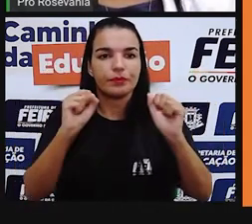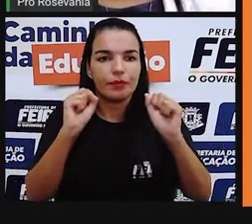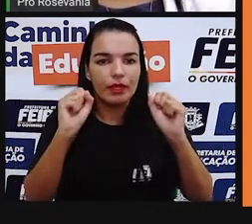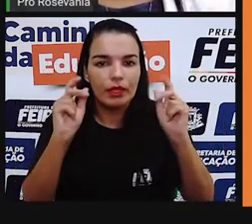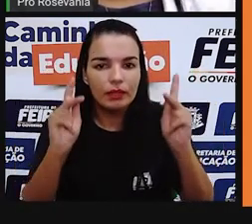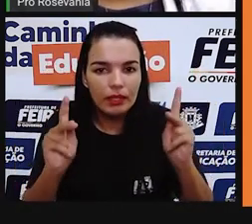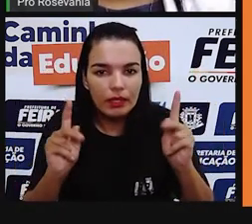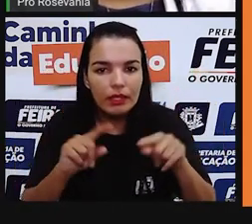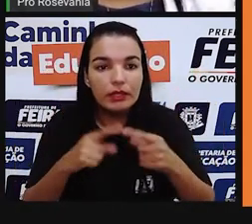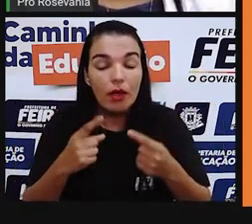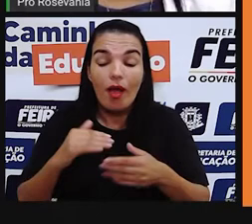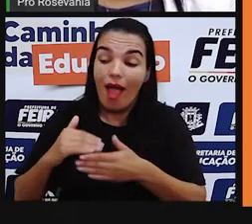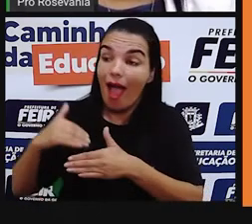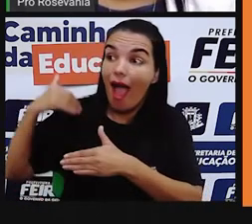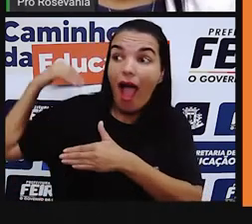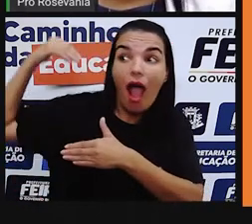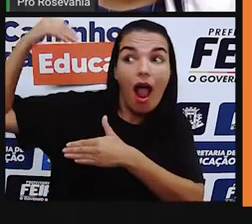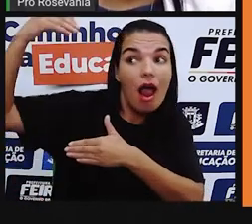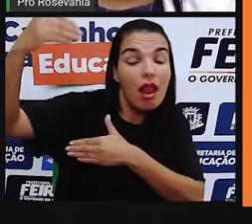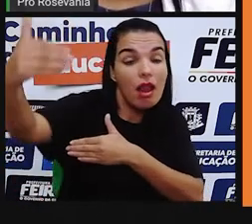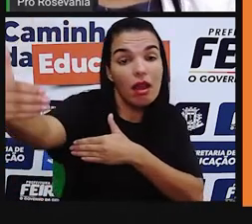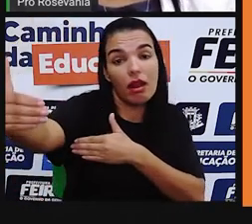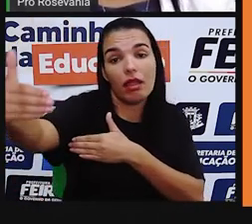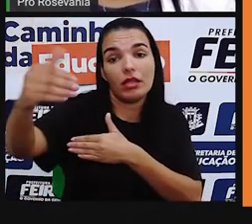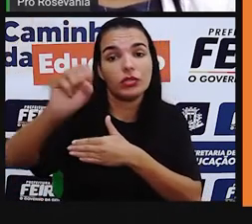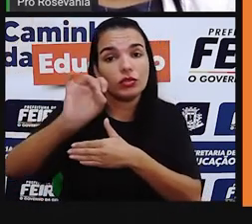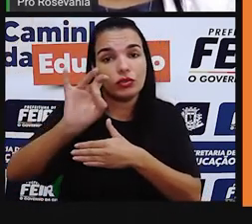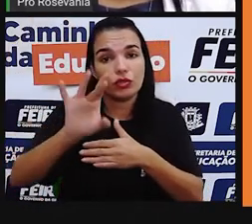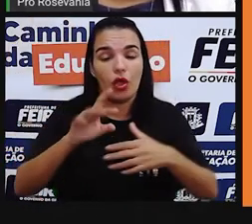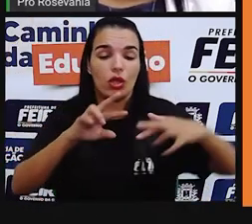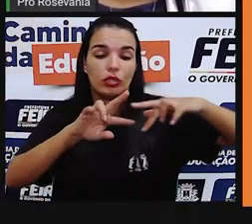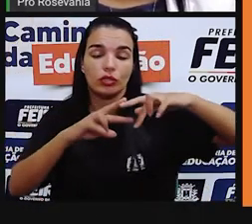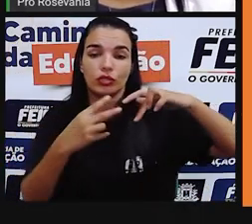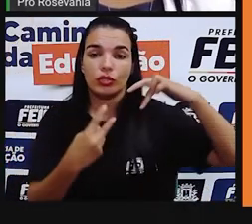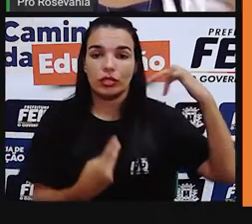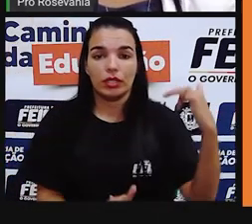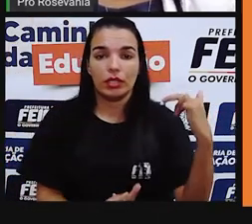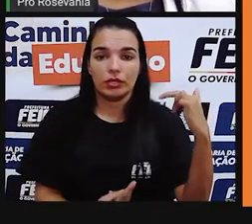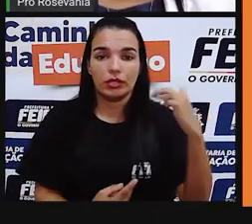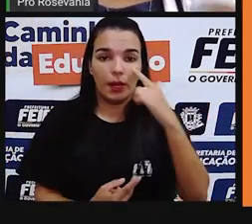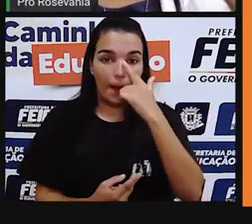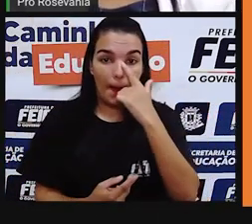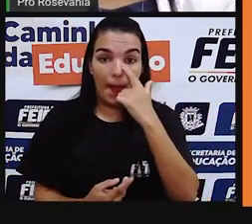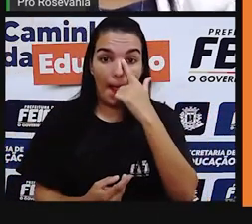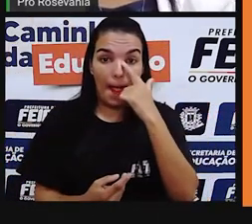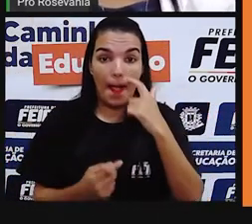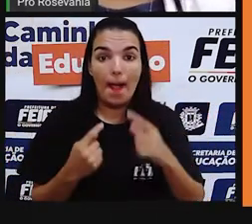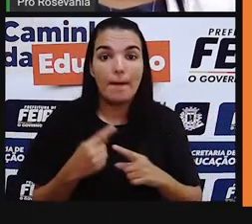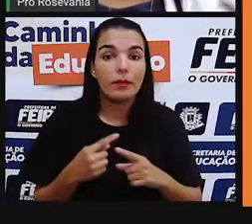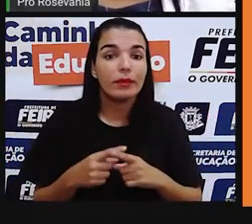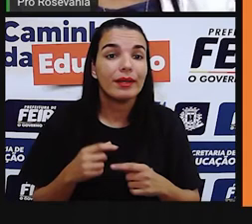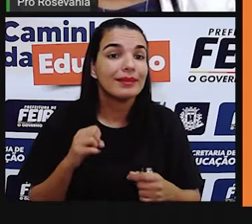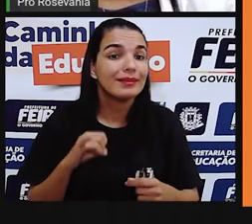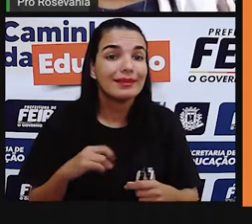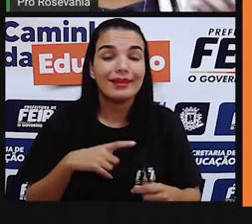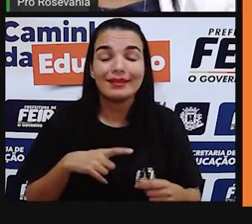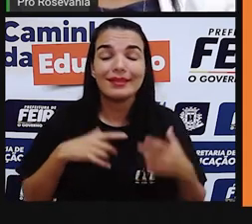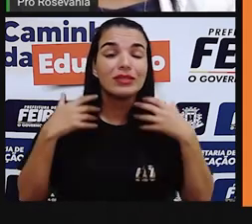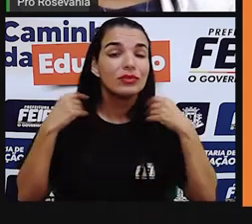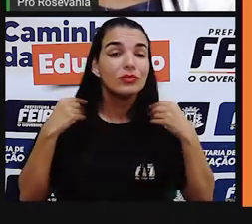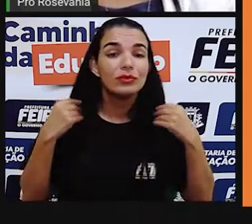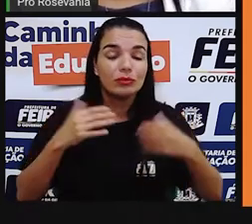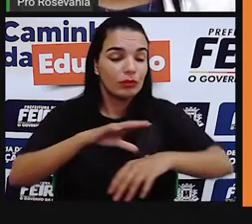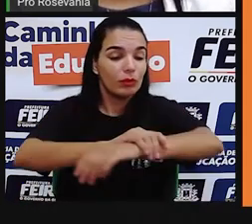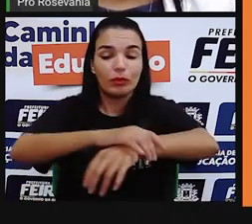ele vai muito além daquela questão genética. Até porque, se todo mundo olhar, todo mundo tem boca, tem cabeça, tem braço, tem perna, né,